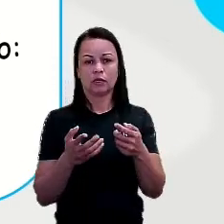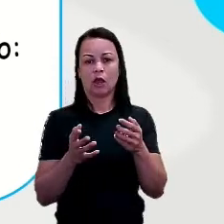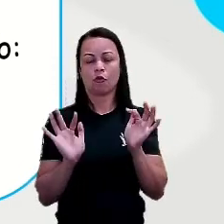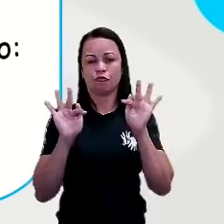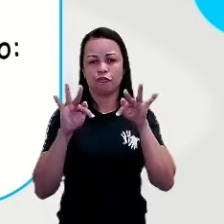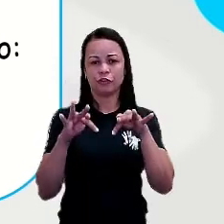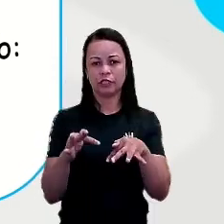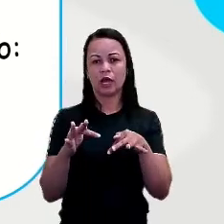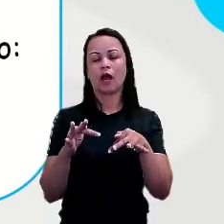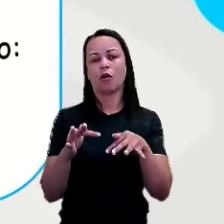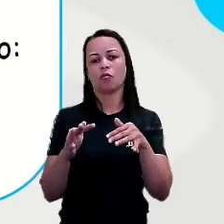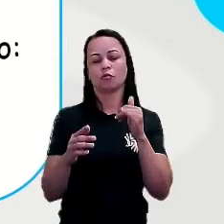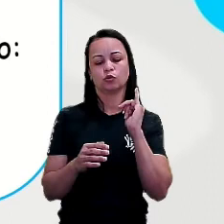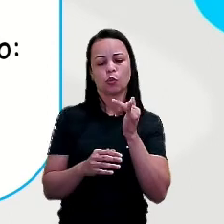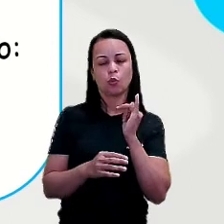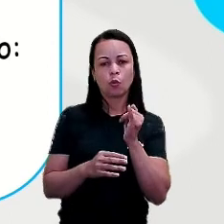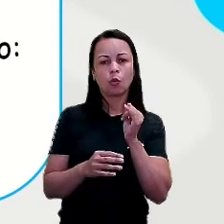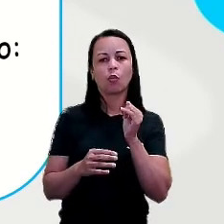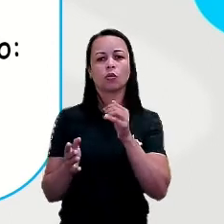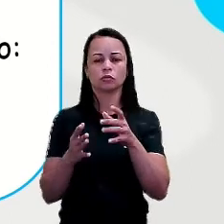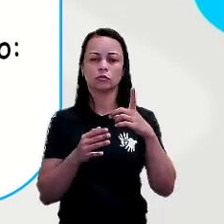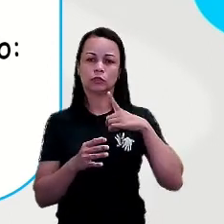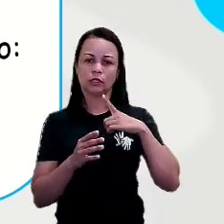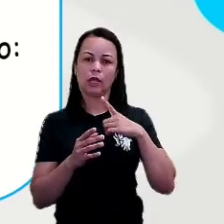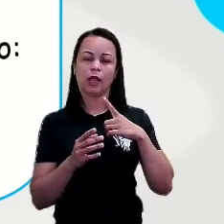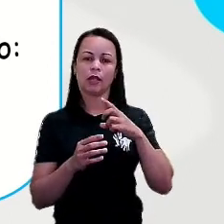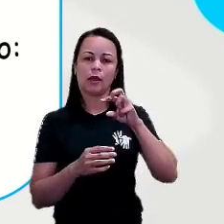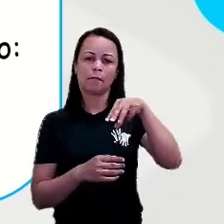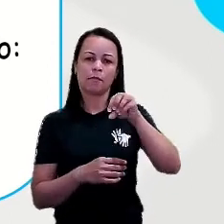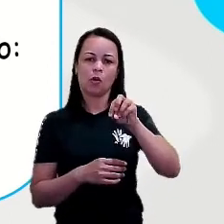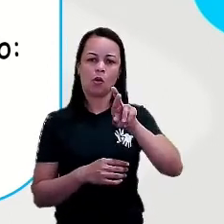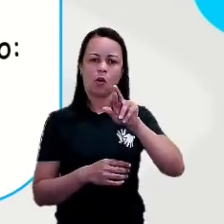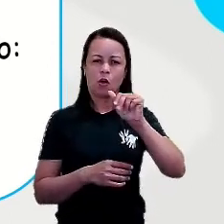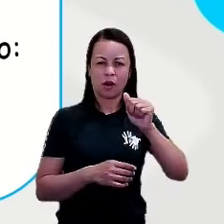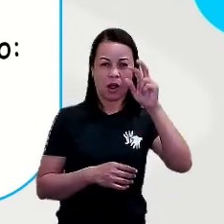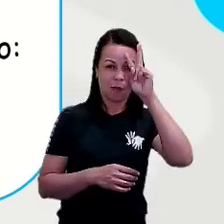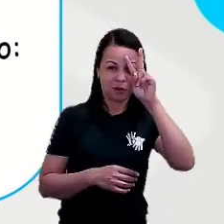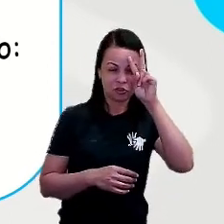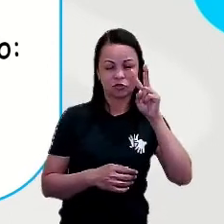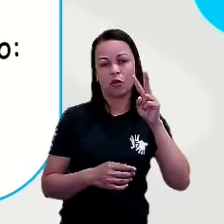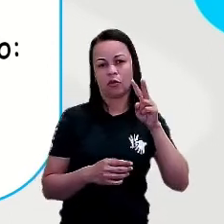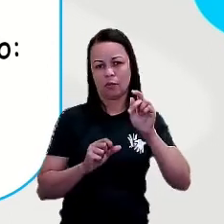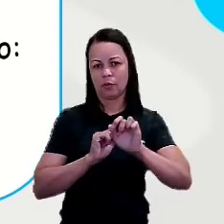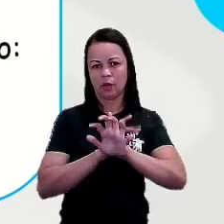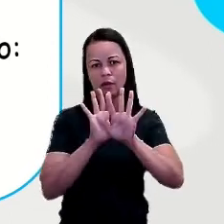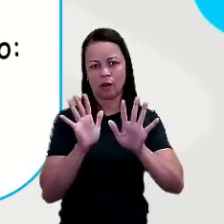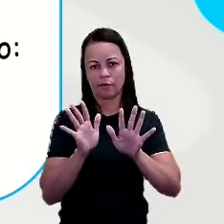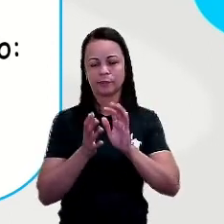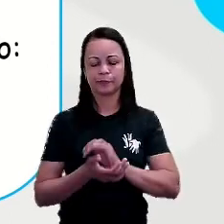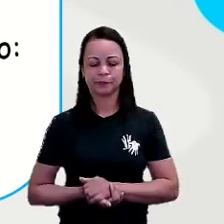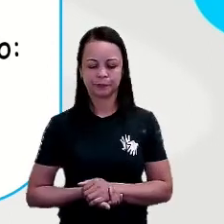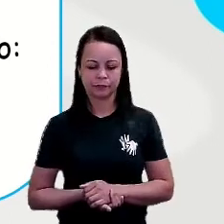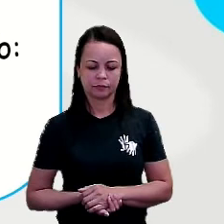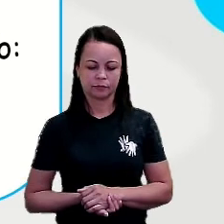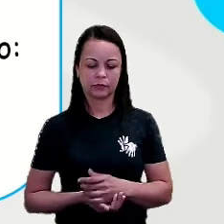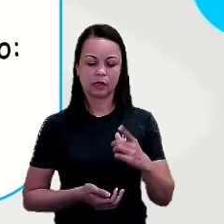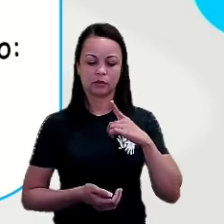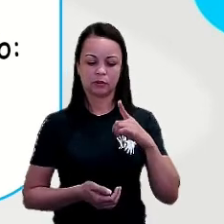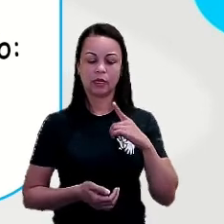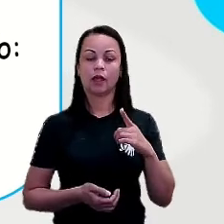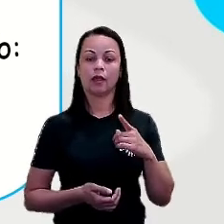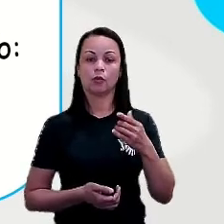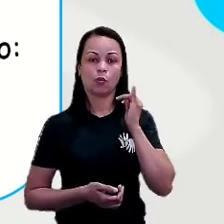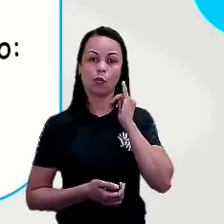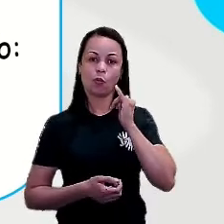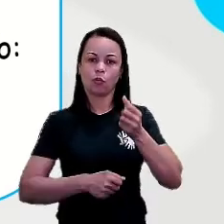final do conto tem ali a moral da história, bem explícita, né? Então, temos também o conto